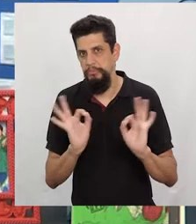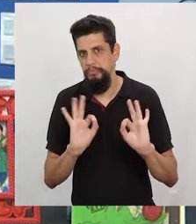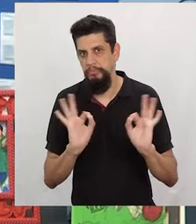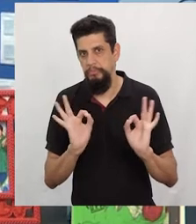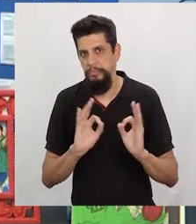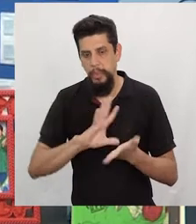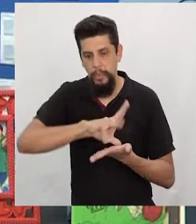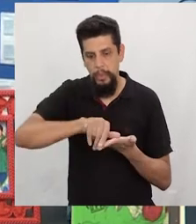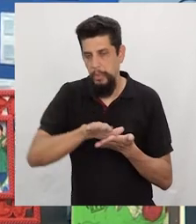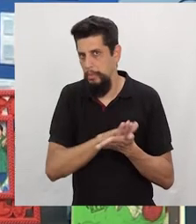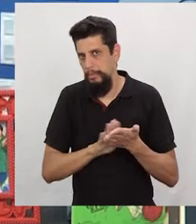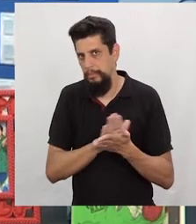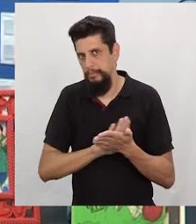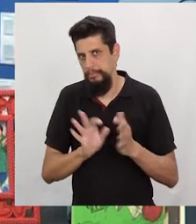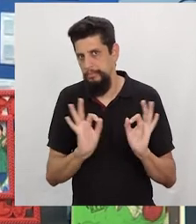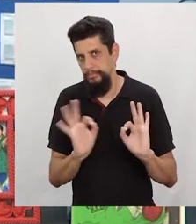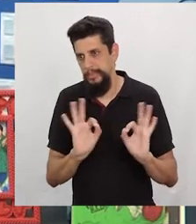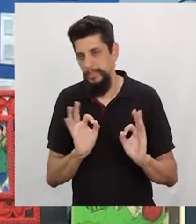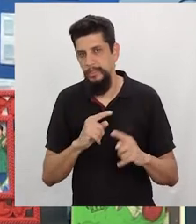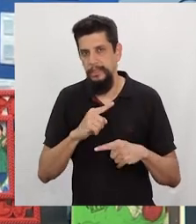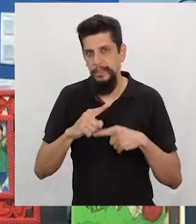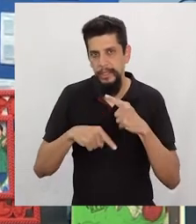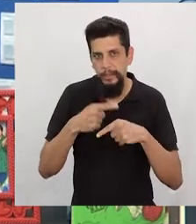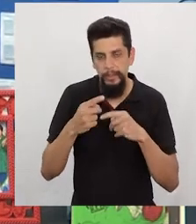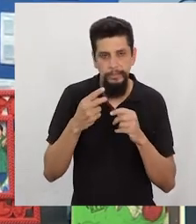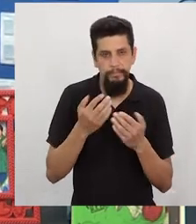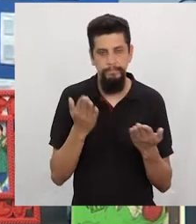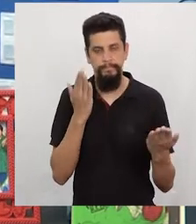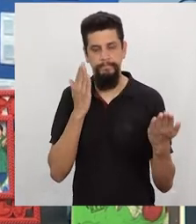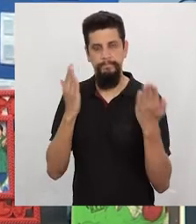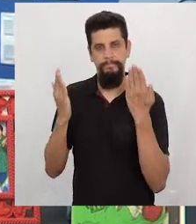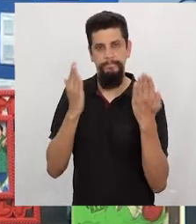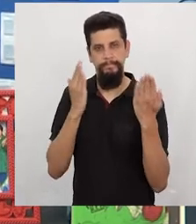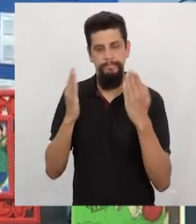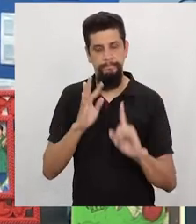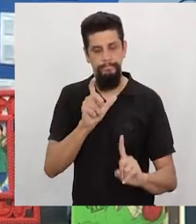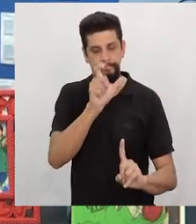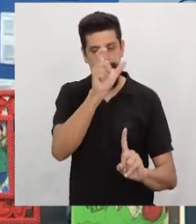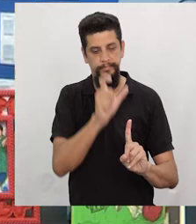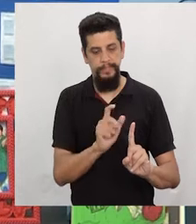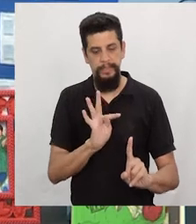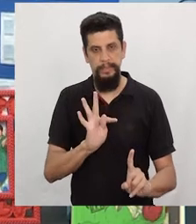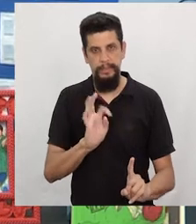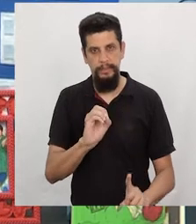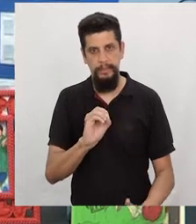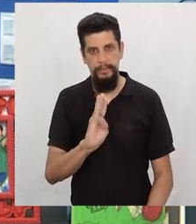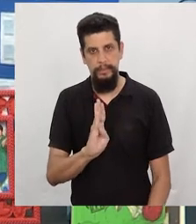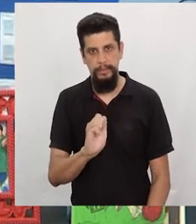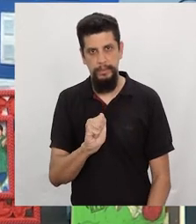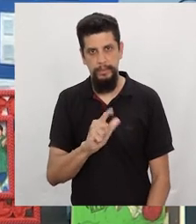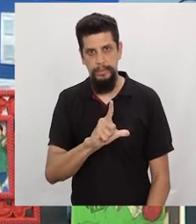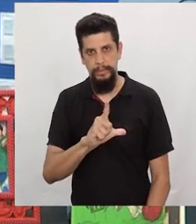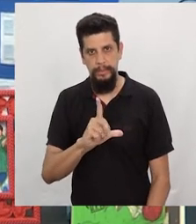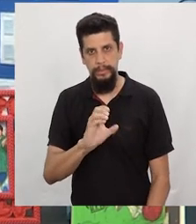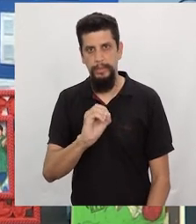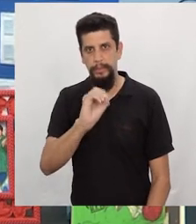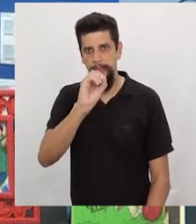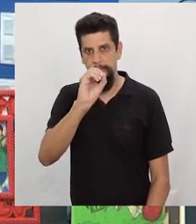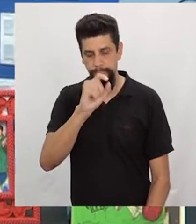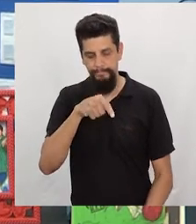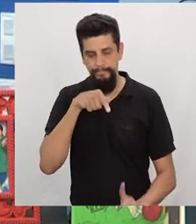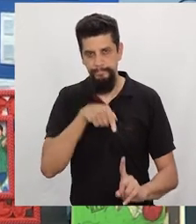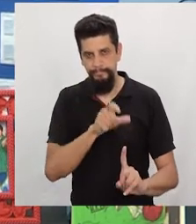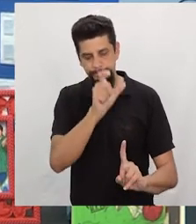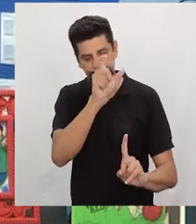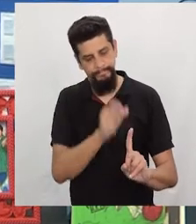história. Depois, eles desconfiaram do Teobaldo, que era o novo morador do prédio também.